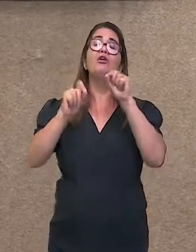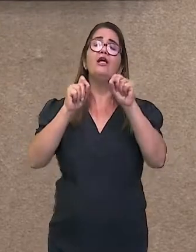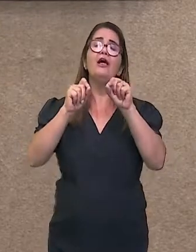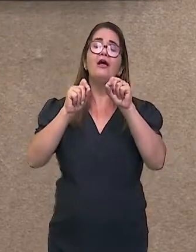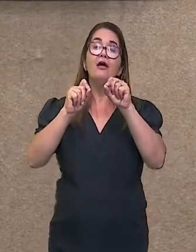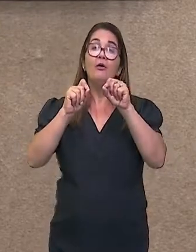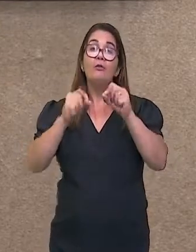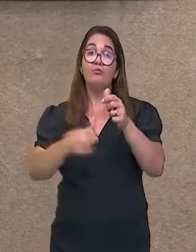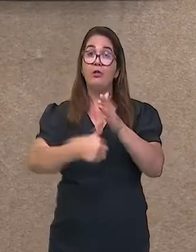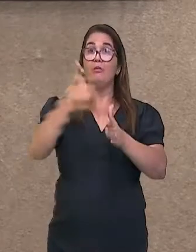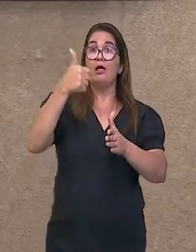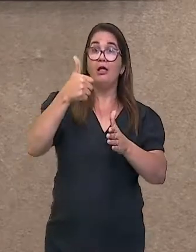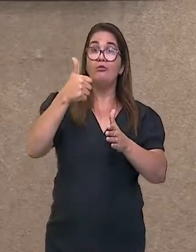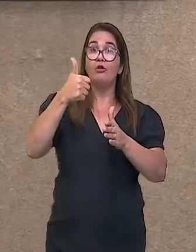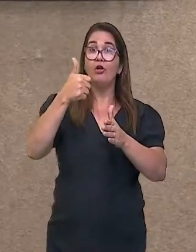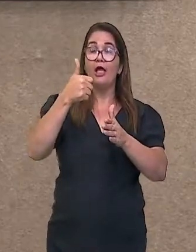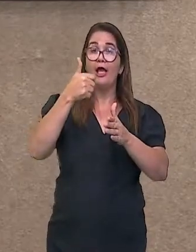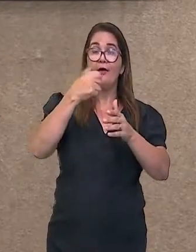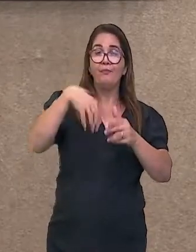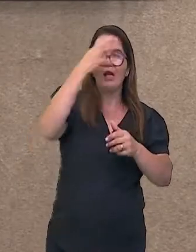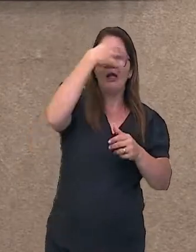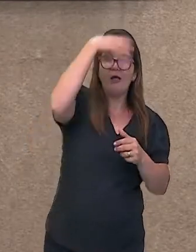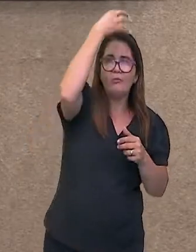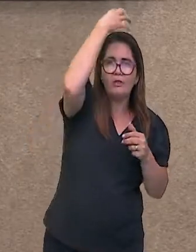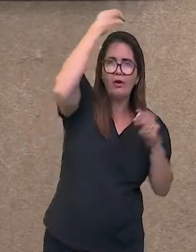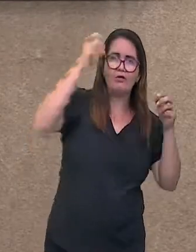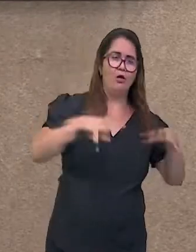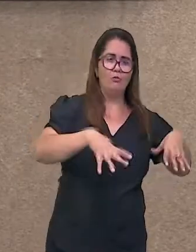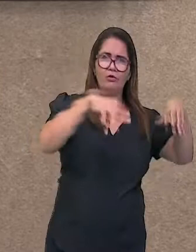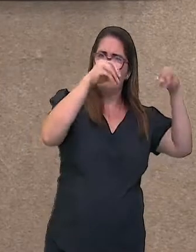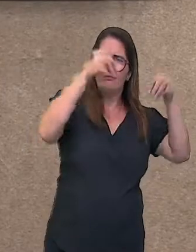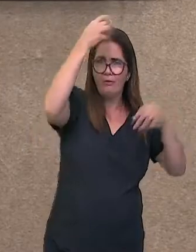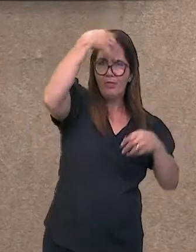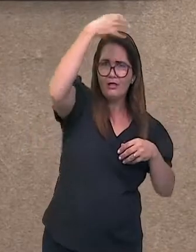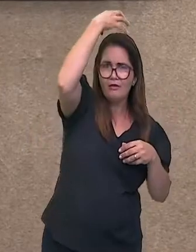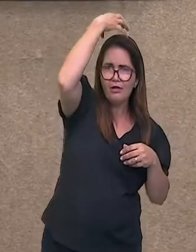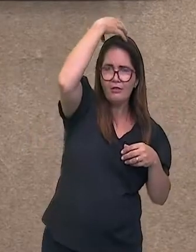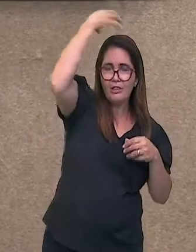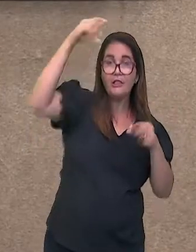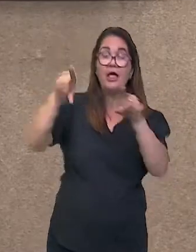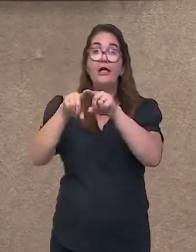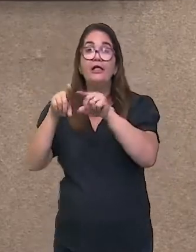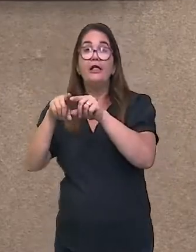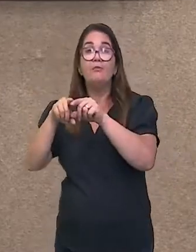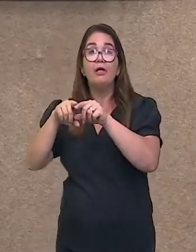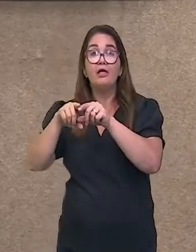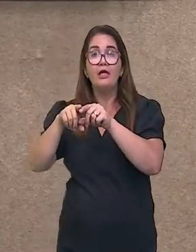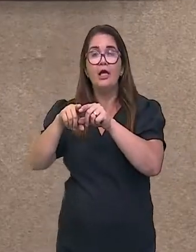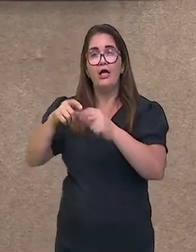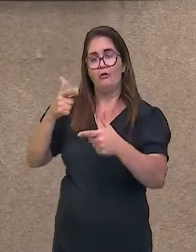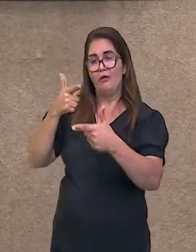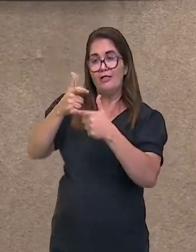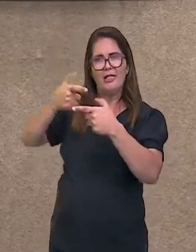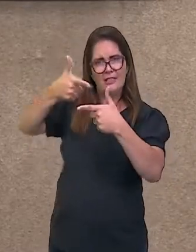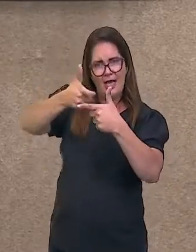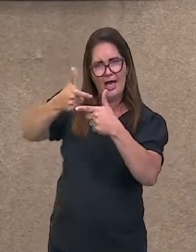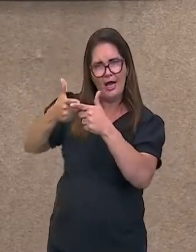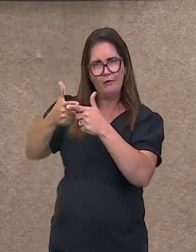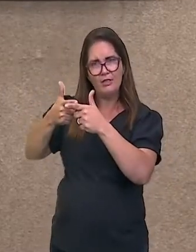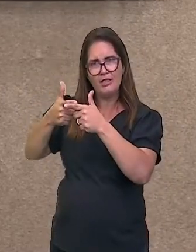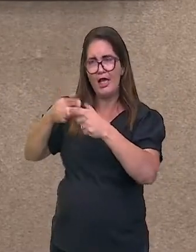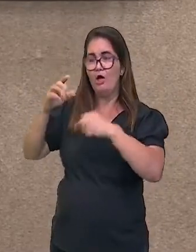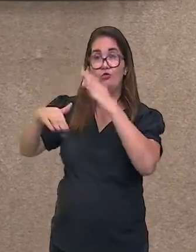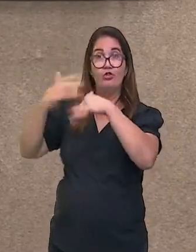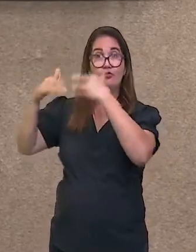o nacionalismo, as alianças militares e a corrida armamentista. Nós vamos ver durante essa aula que